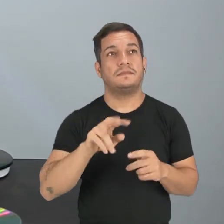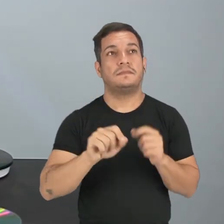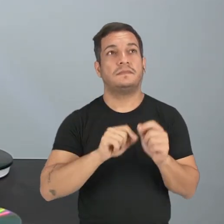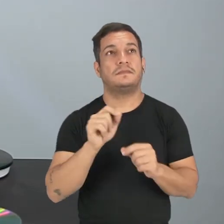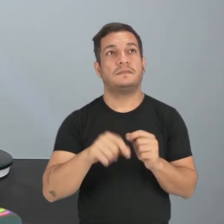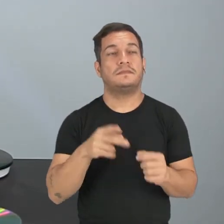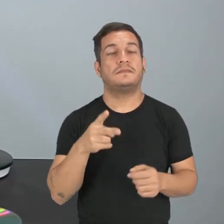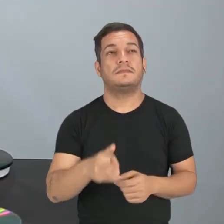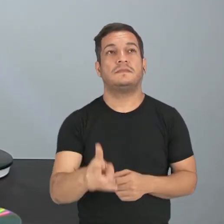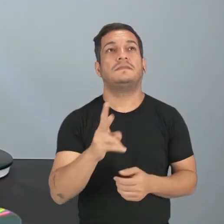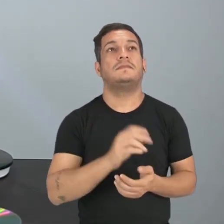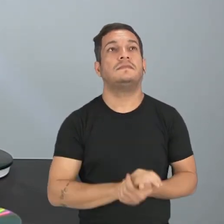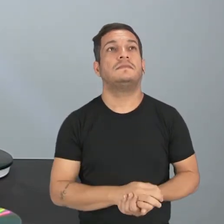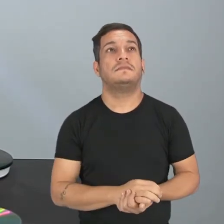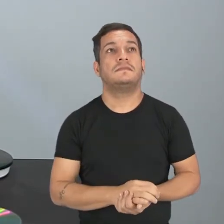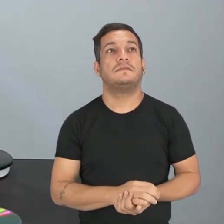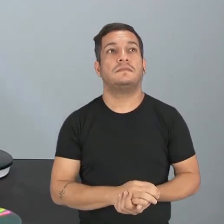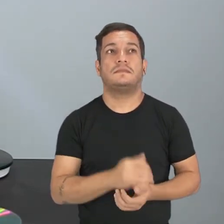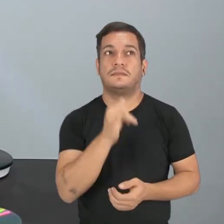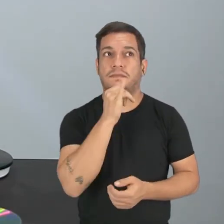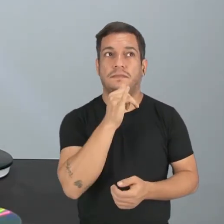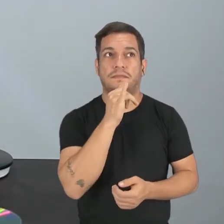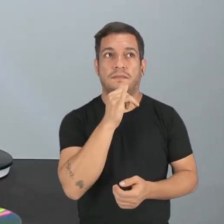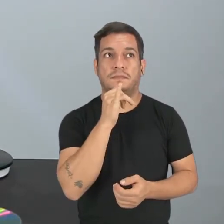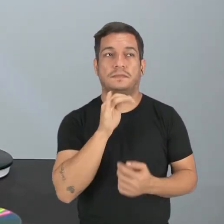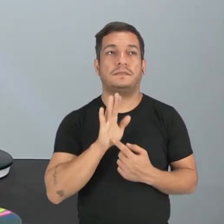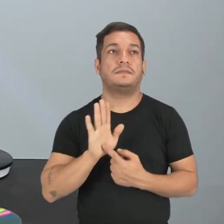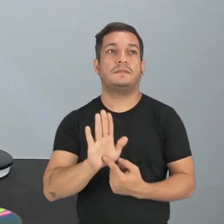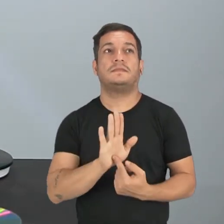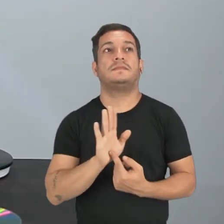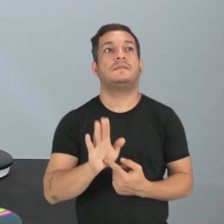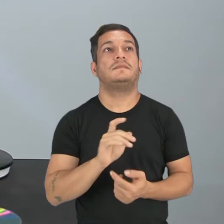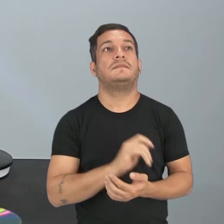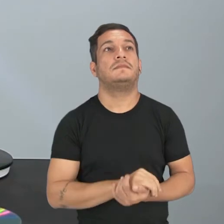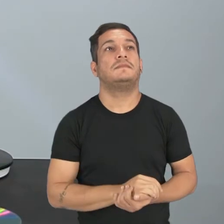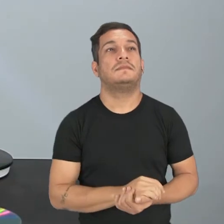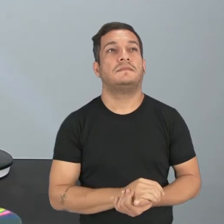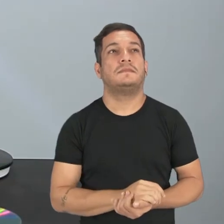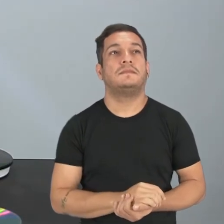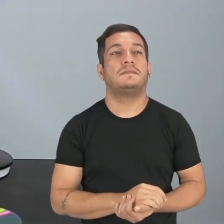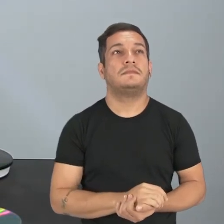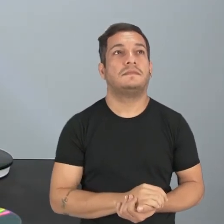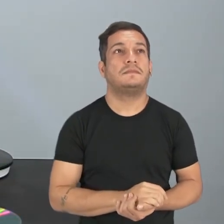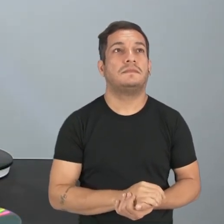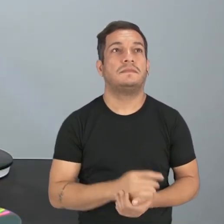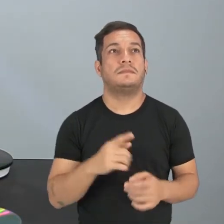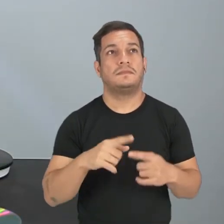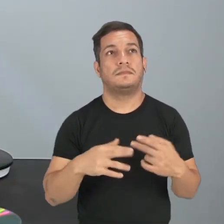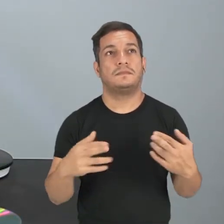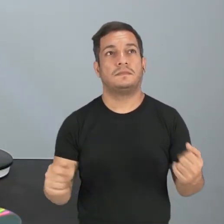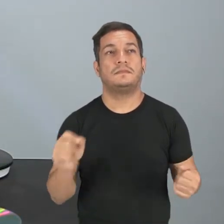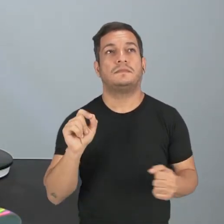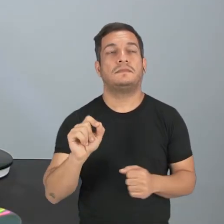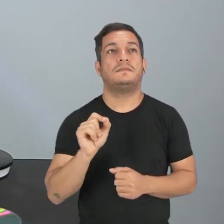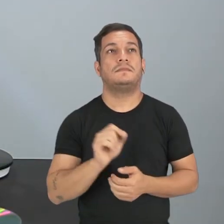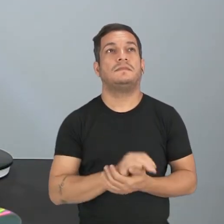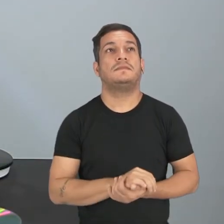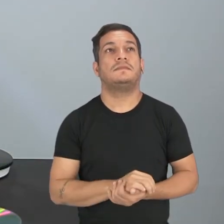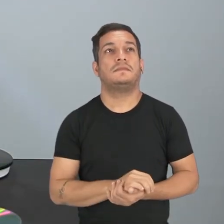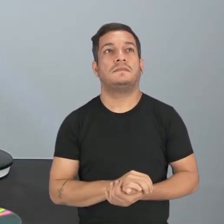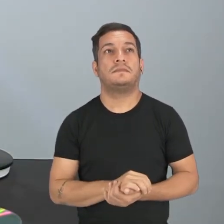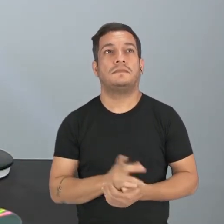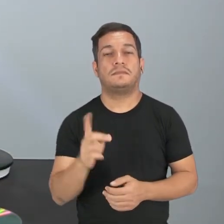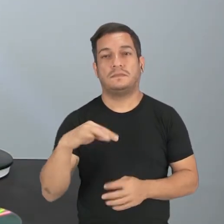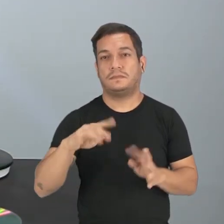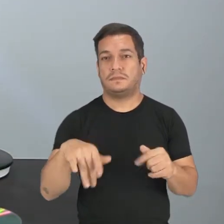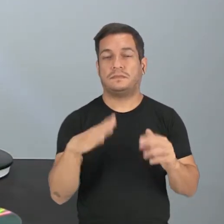vai continuar. Por exemplo, eu trouxe um objeto também que